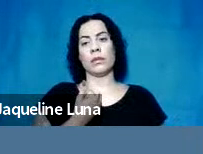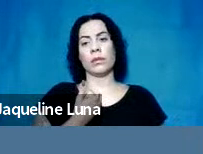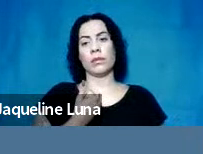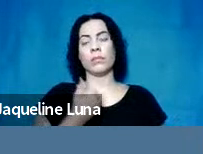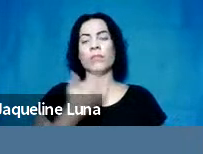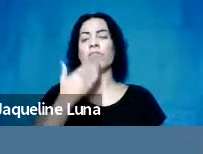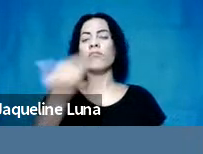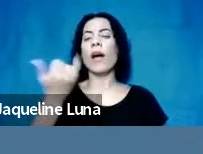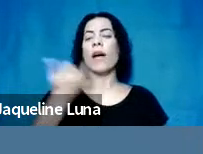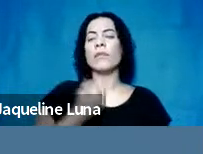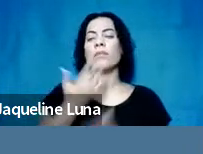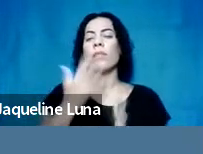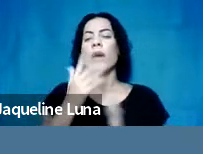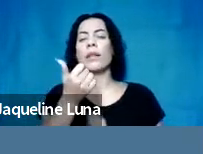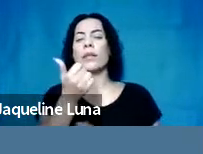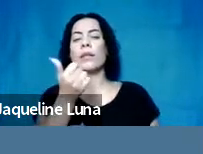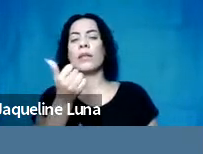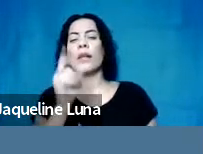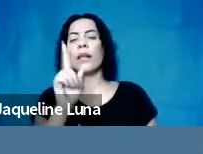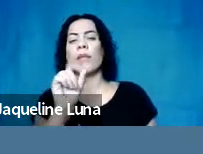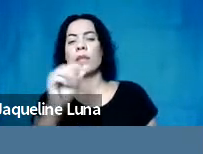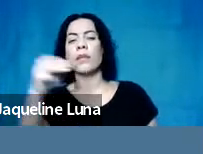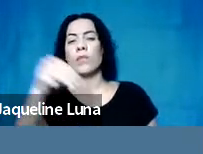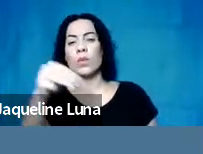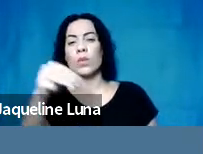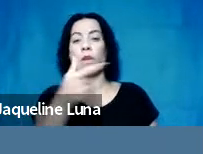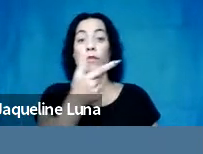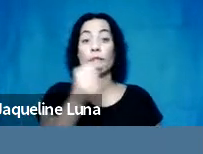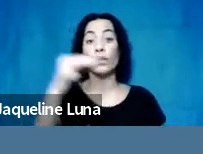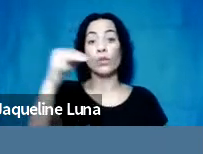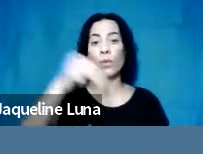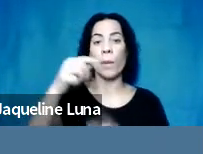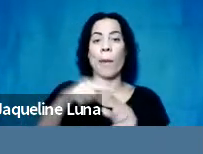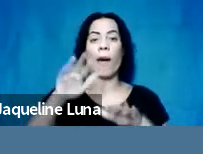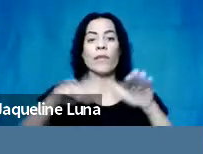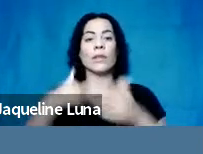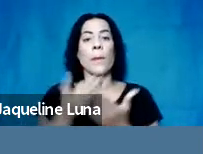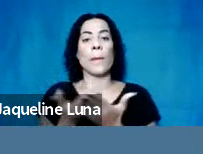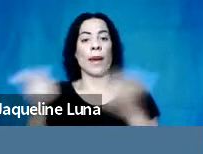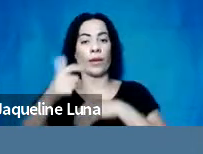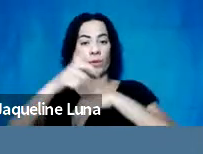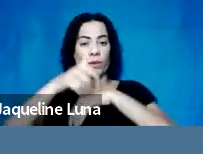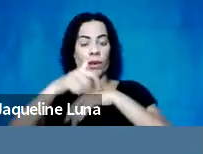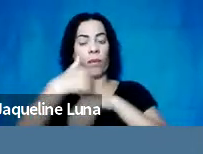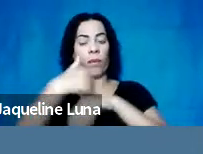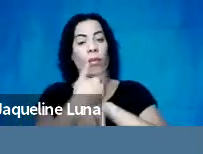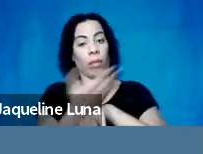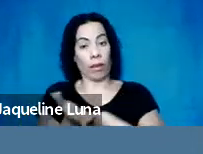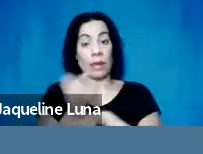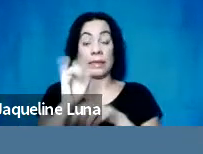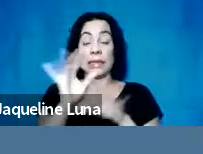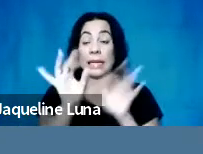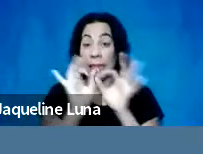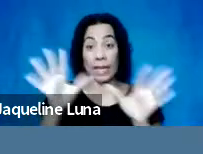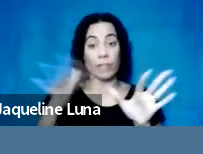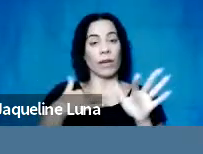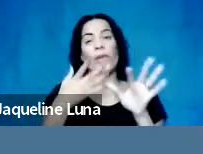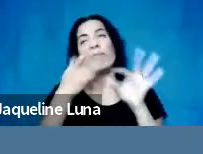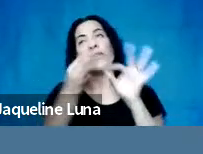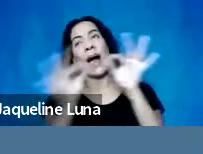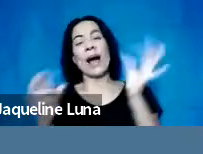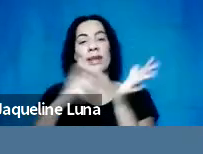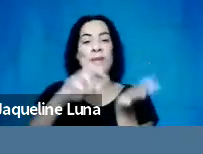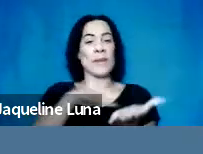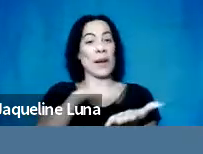aos 10 minutos e aos 20 minutos, porque eu me perco no tempo, né? E se deixar, eu falo aqui a manhã